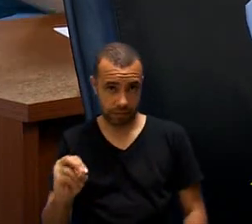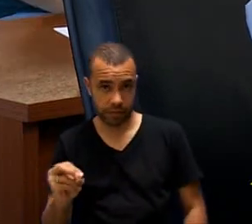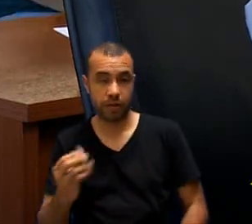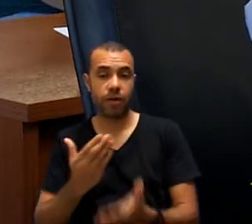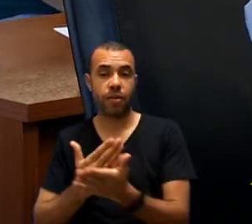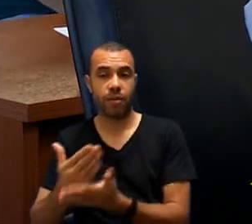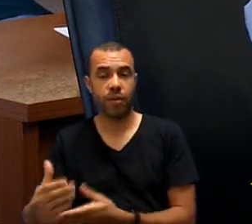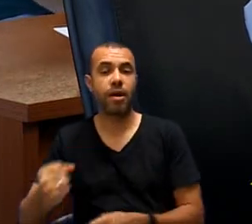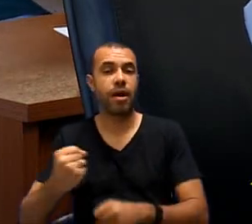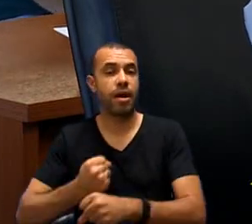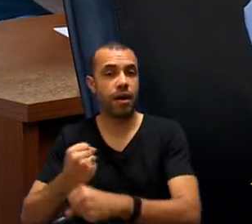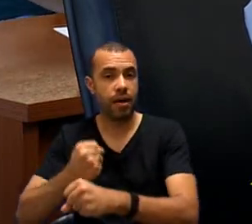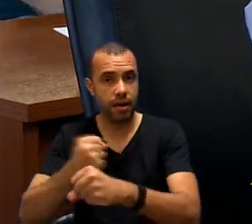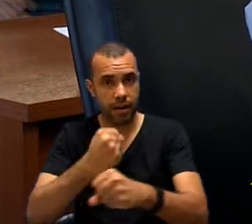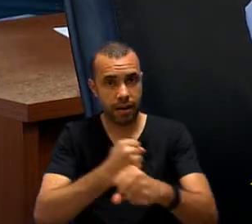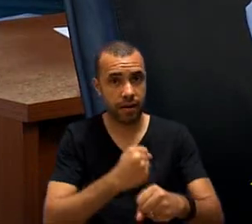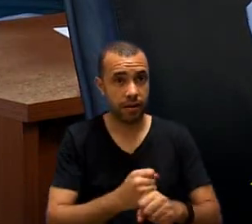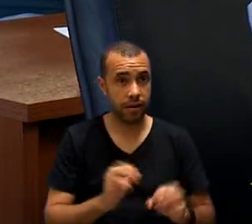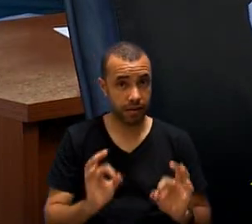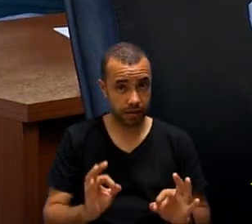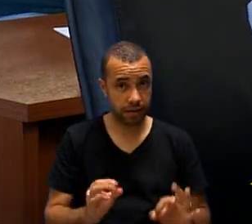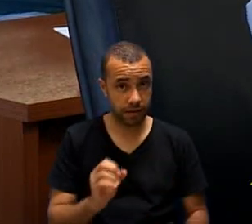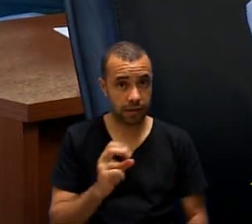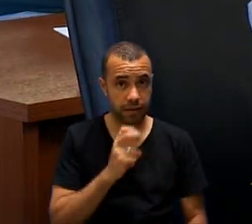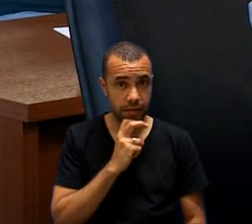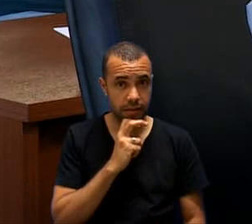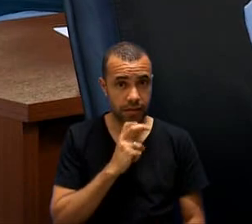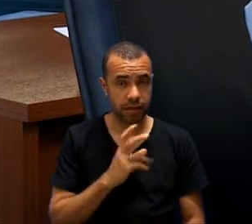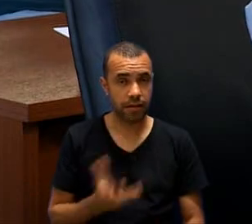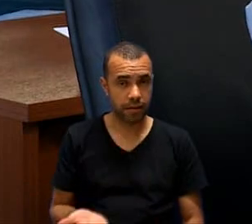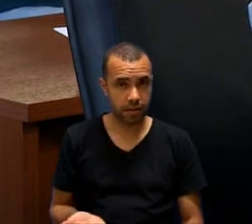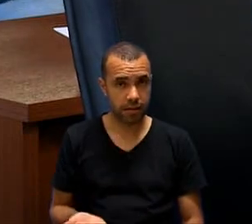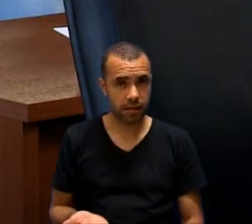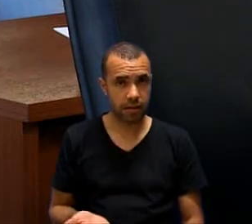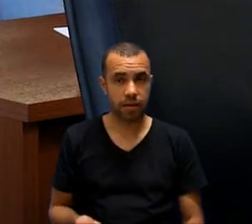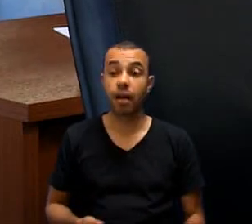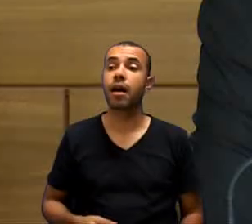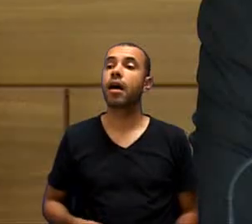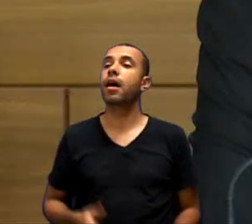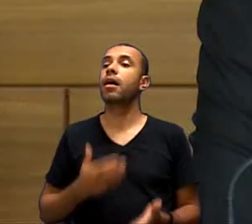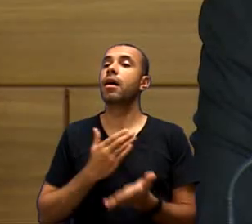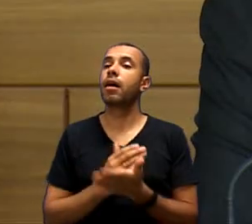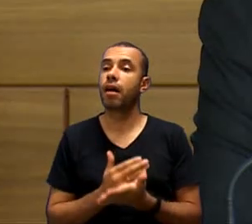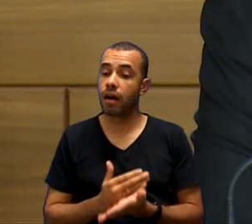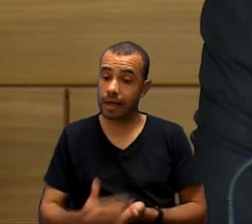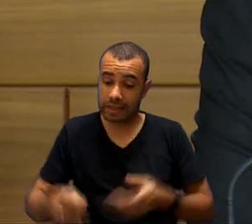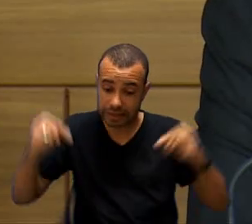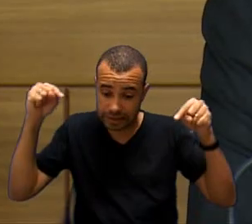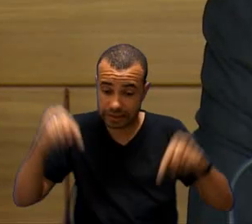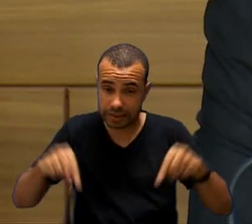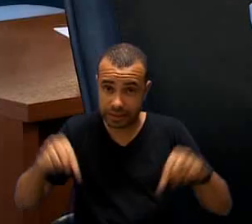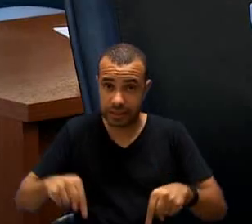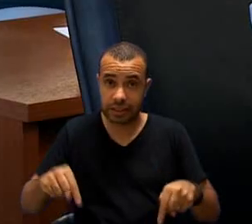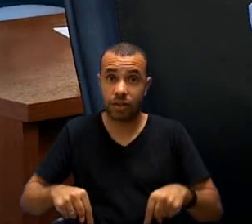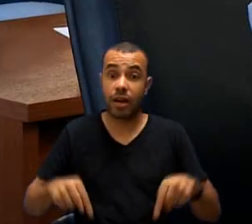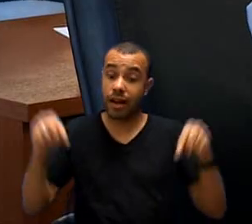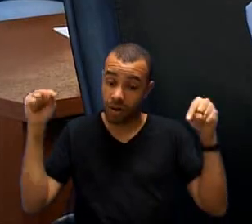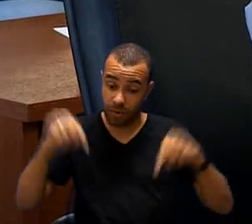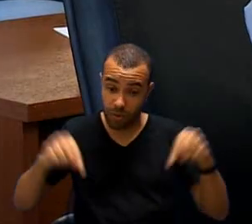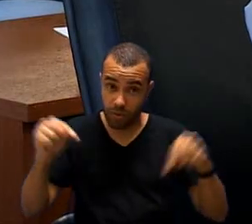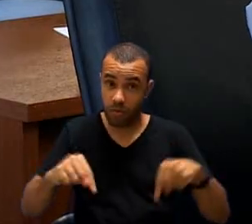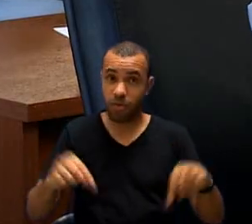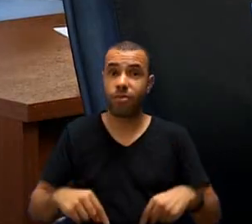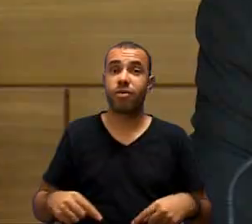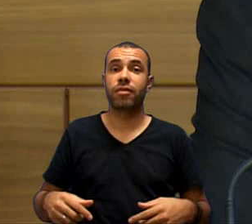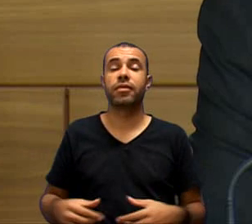obras aqui na cidade de Sorocaba? Não, elas serão iniciadas agora. Hã? Agora. Ainda esse ano? Agora. Começa